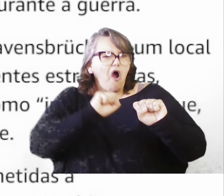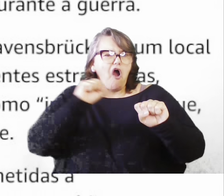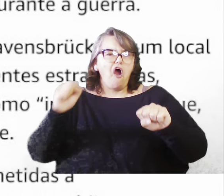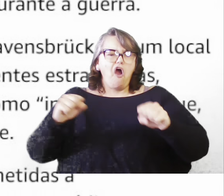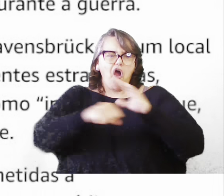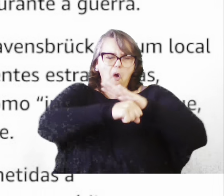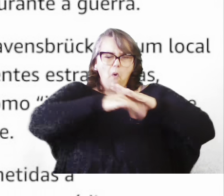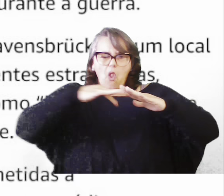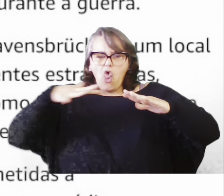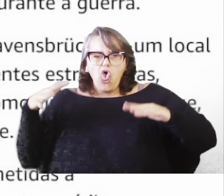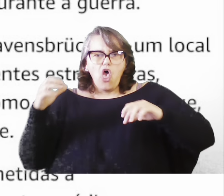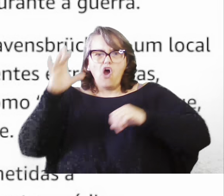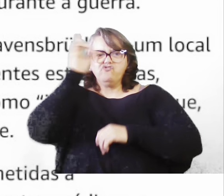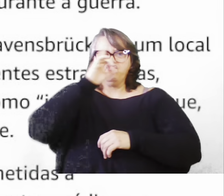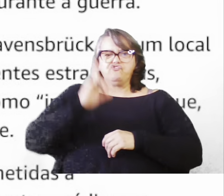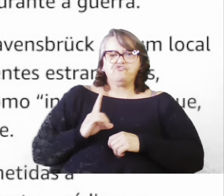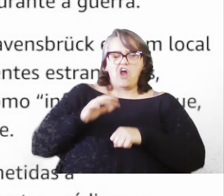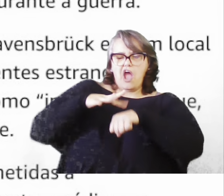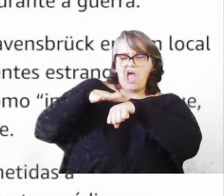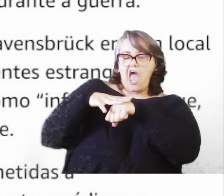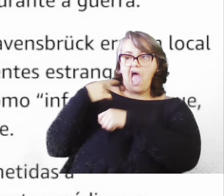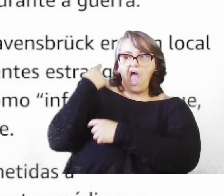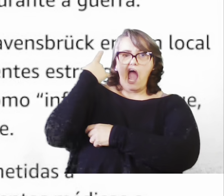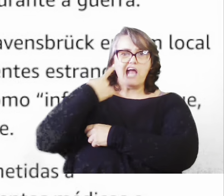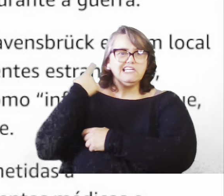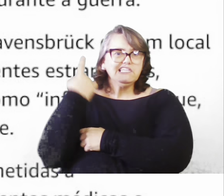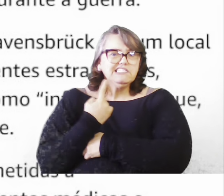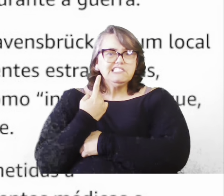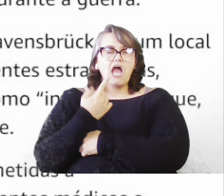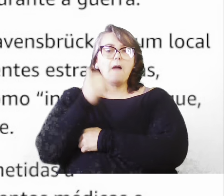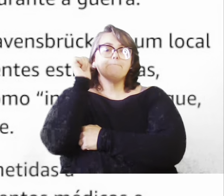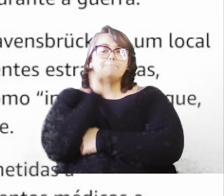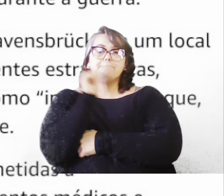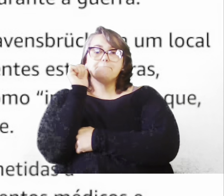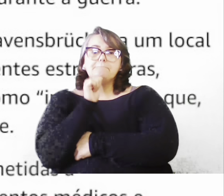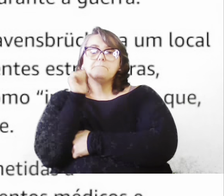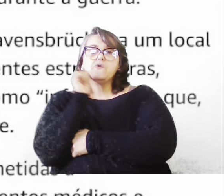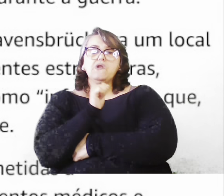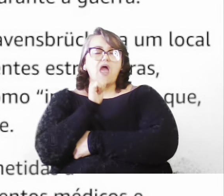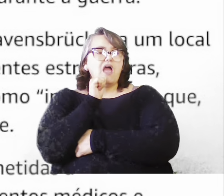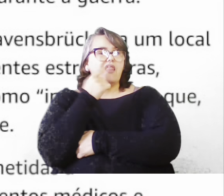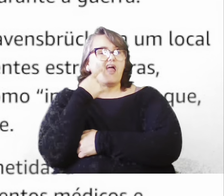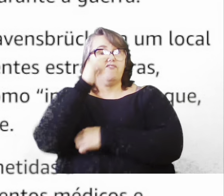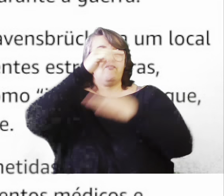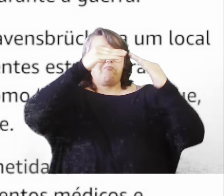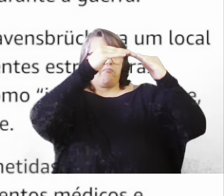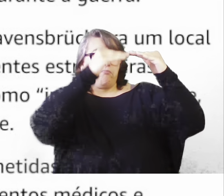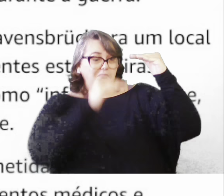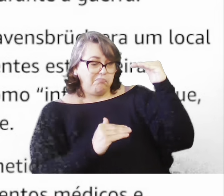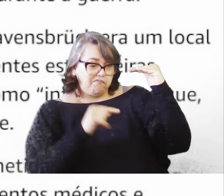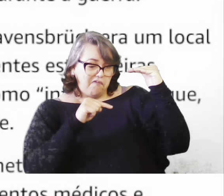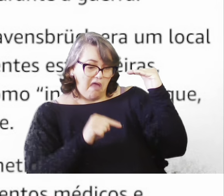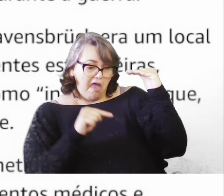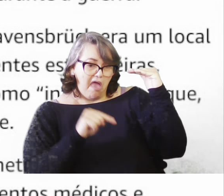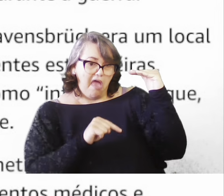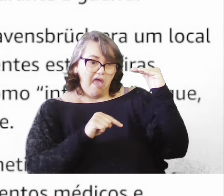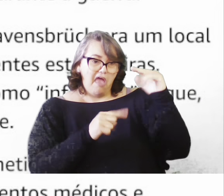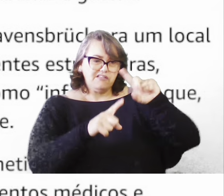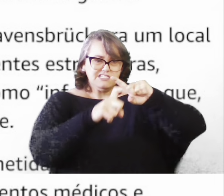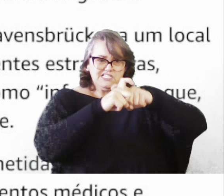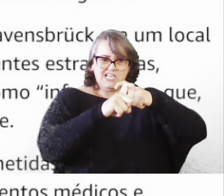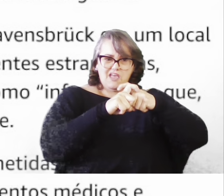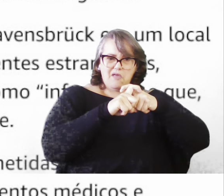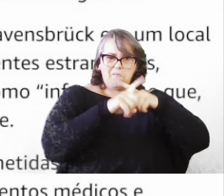resistentes estrangeiras, doentes, deficientes e loucas. Mulheres classificadas como inferiores e